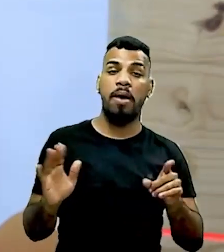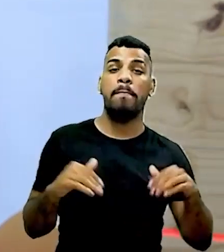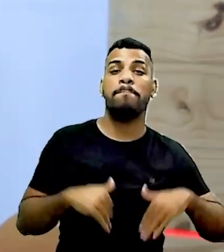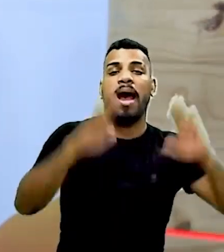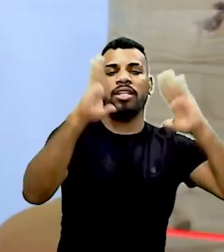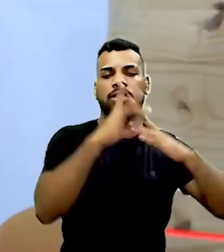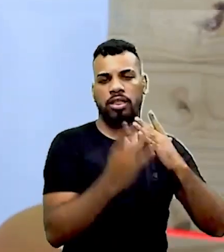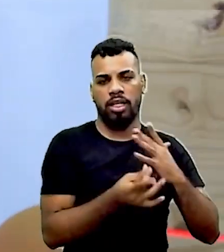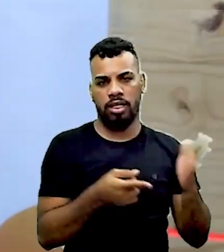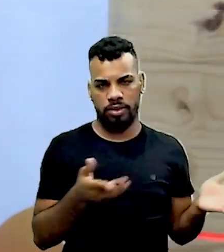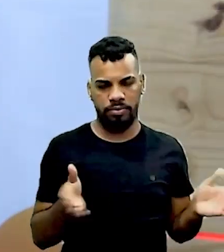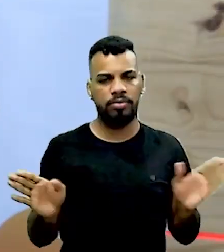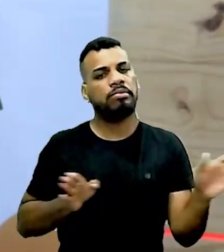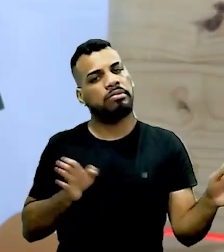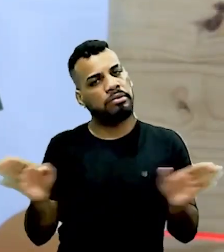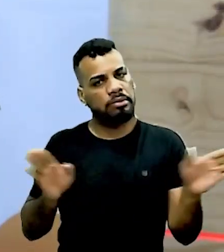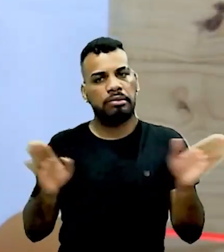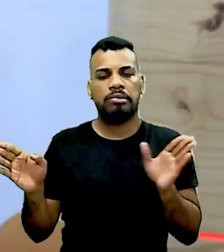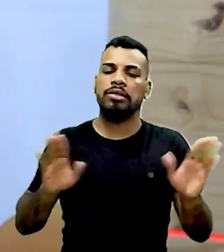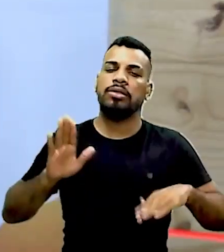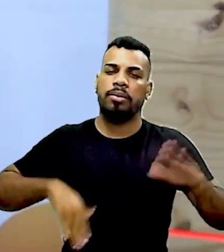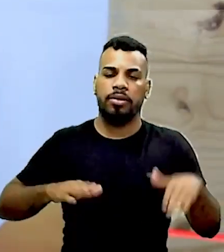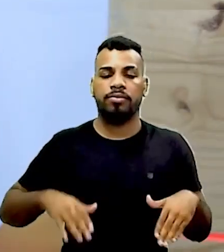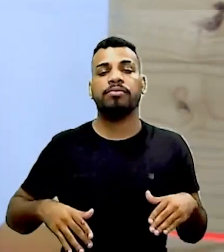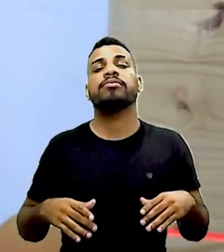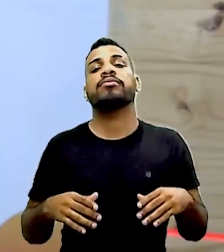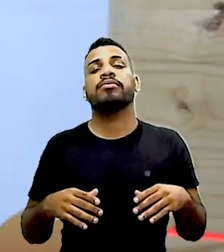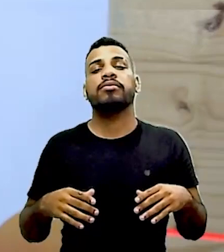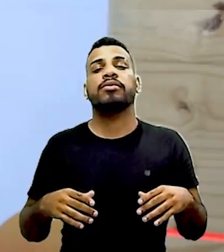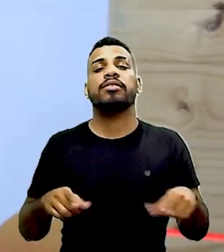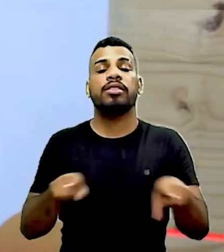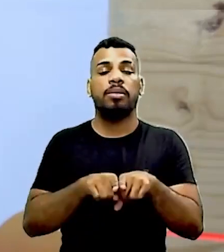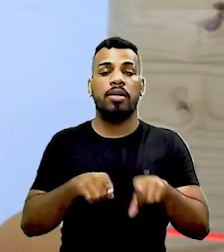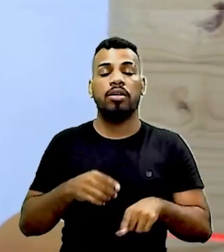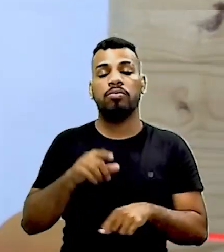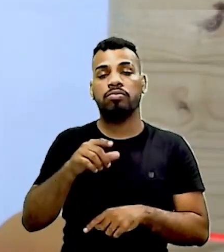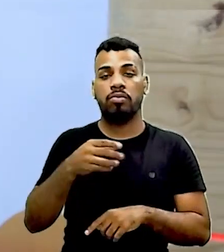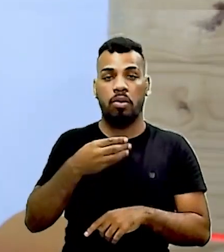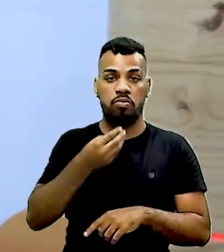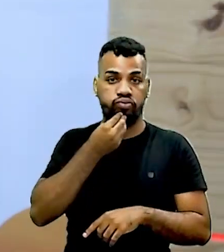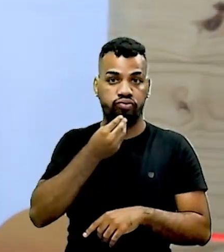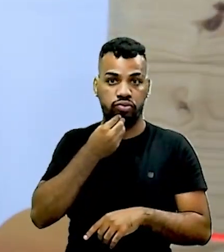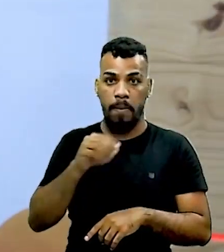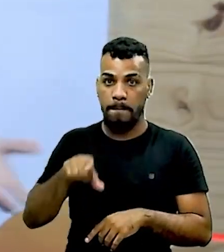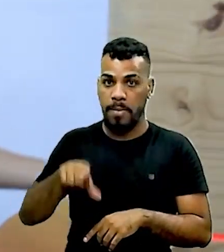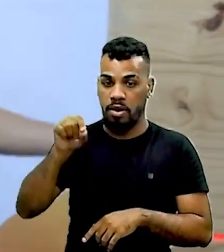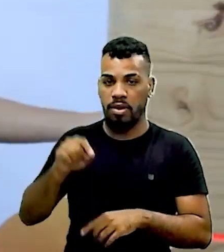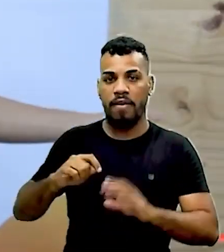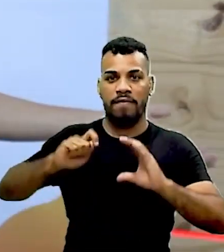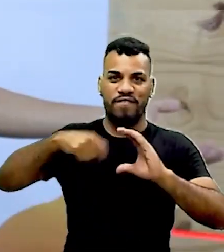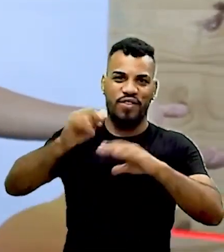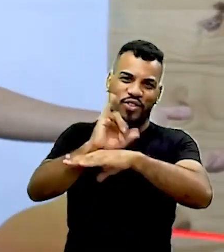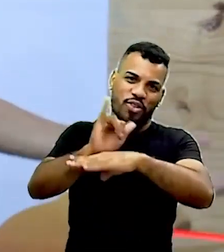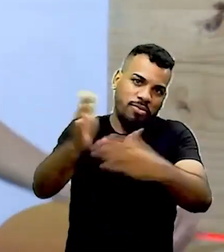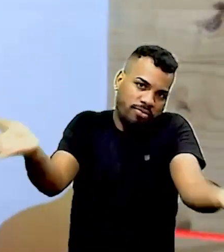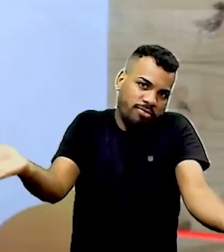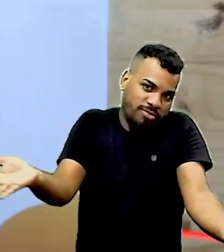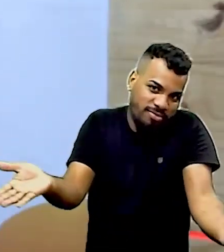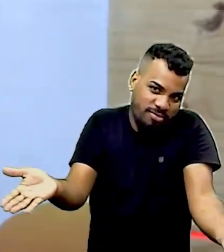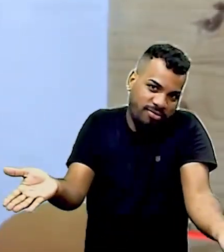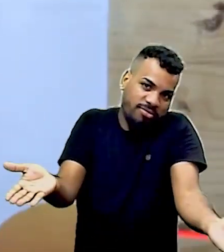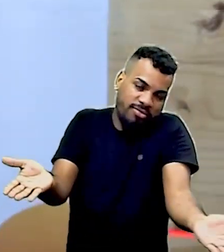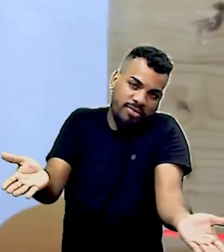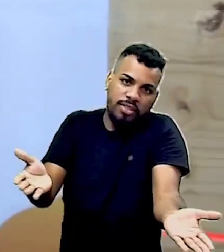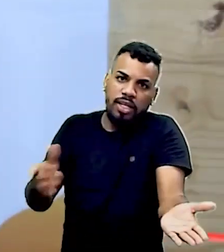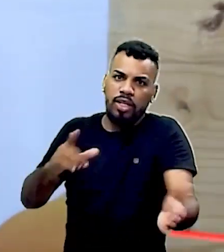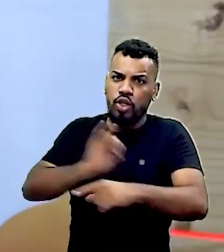cada curso. E geralmente tem a opção mais viável, que é a opção de vídeo no YouTube.